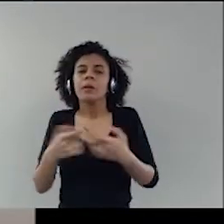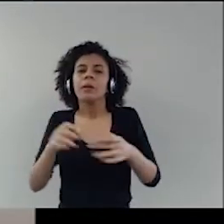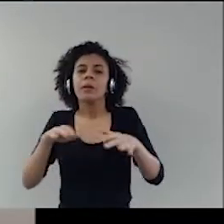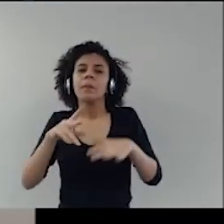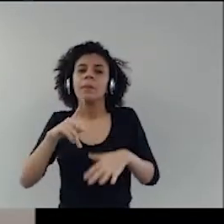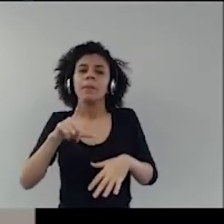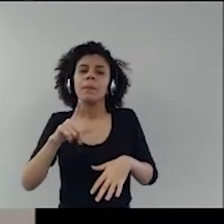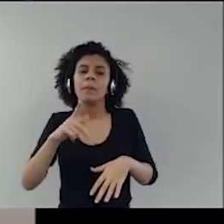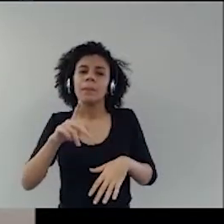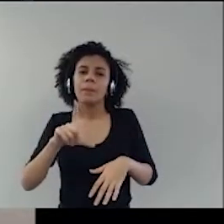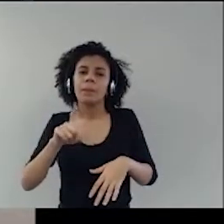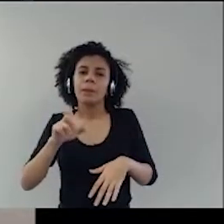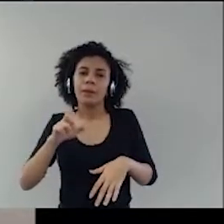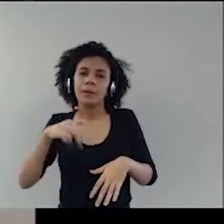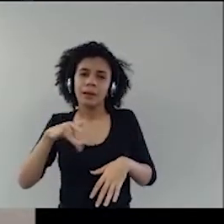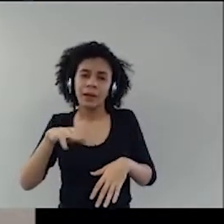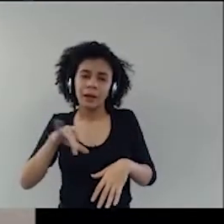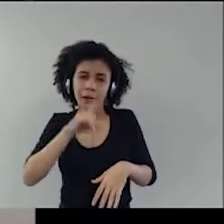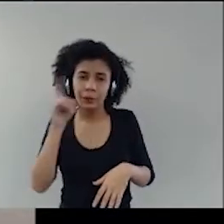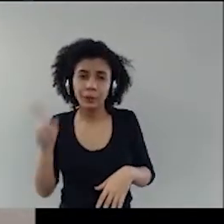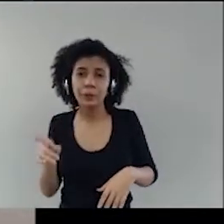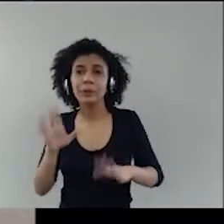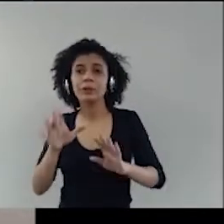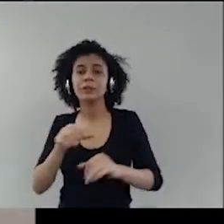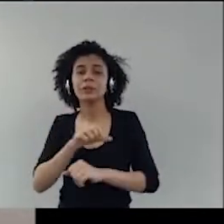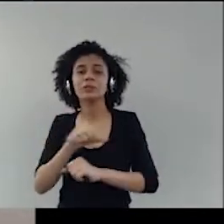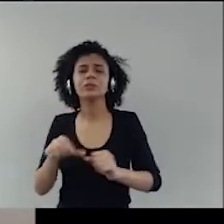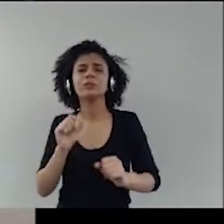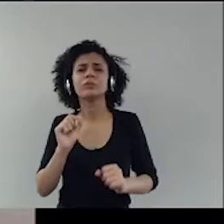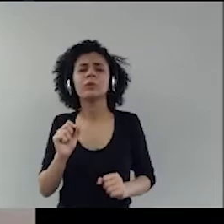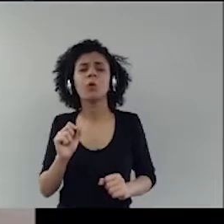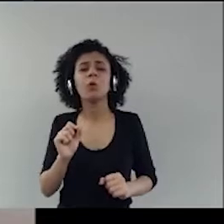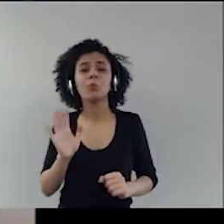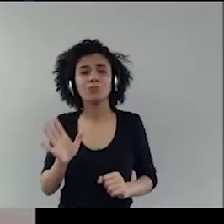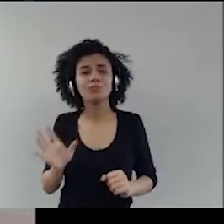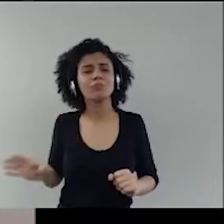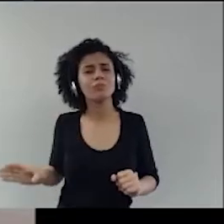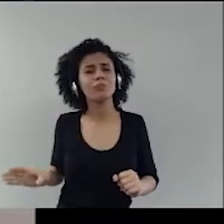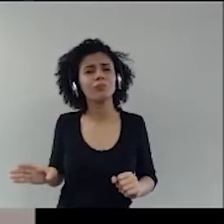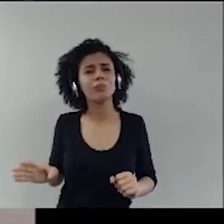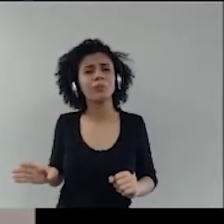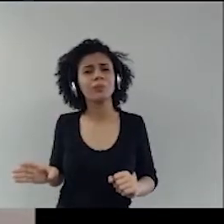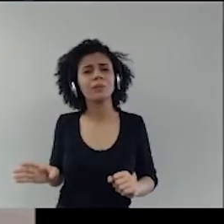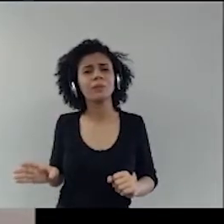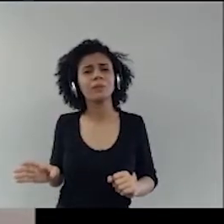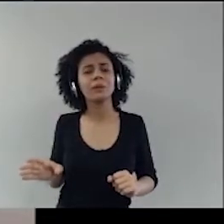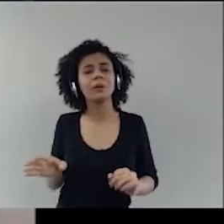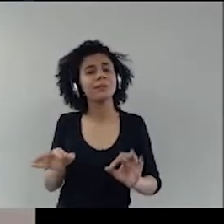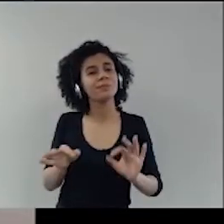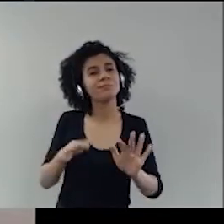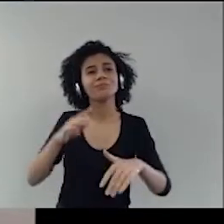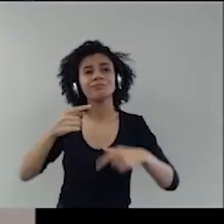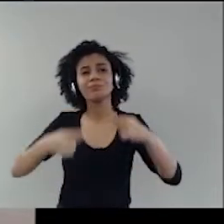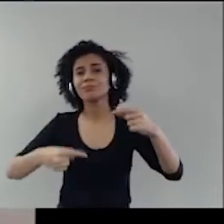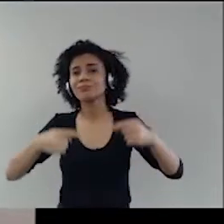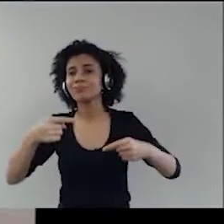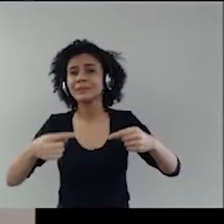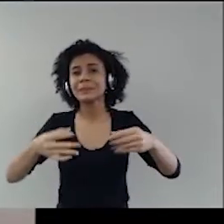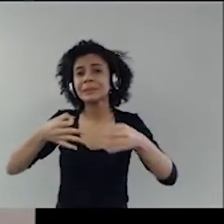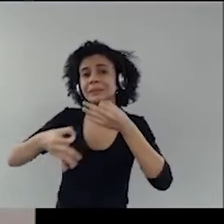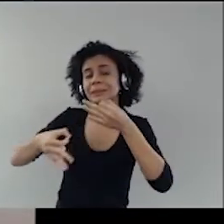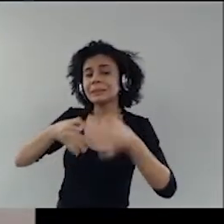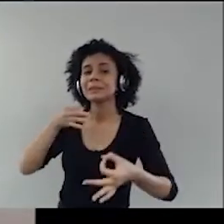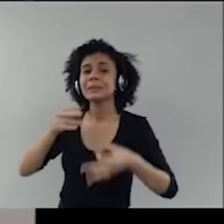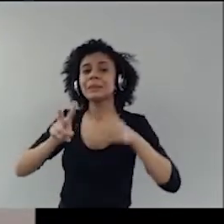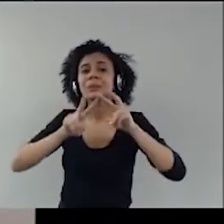vigor a de referendo no plenário e gerou realmente algumas dissonâncias em relação